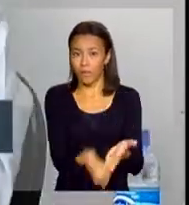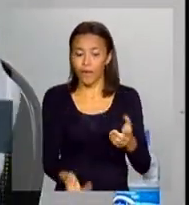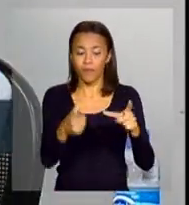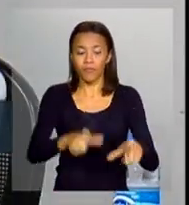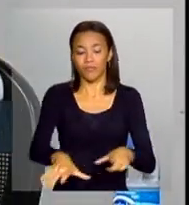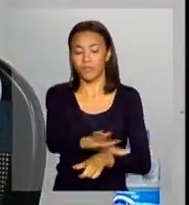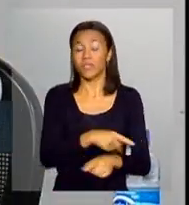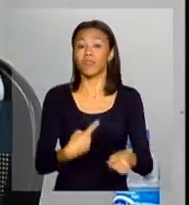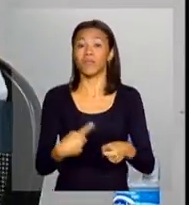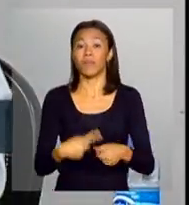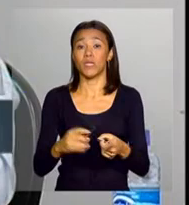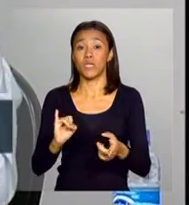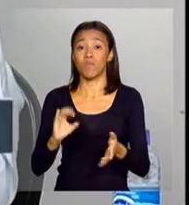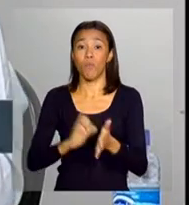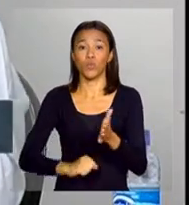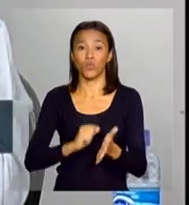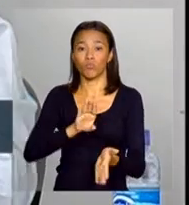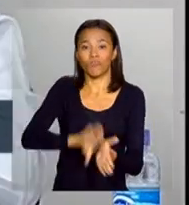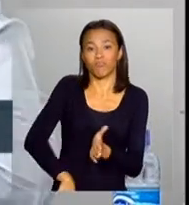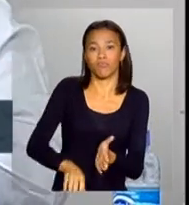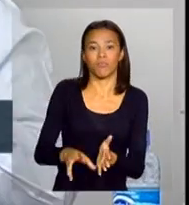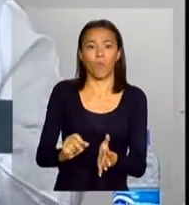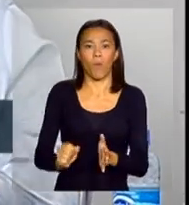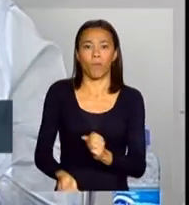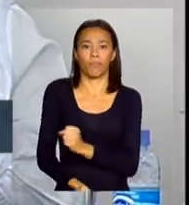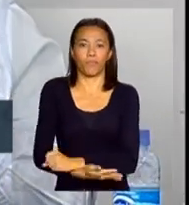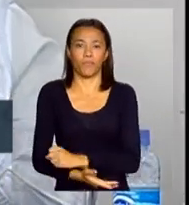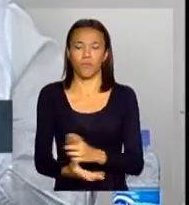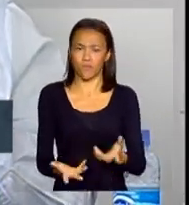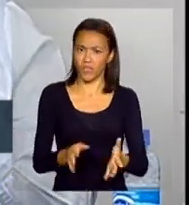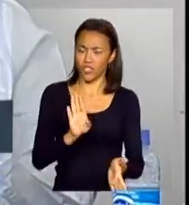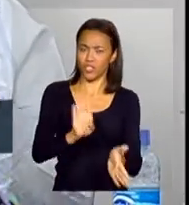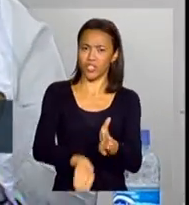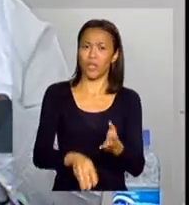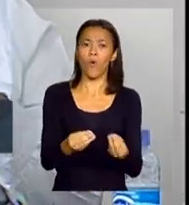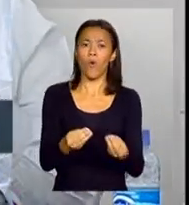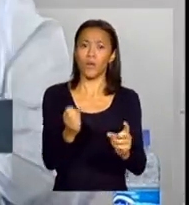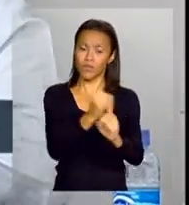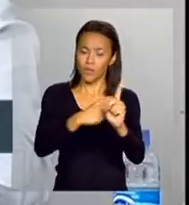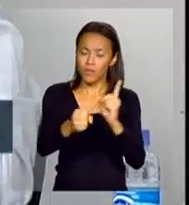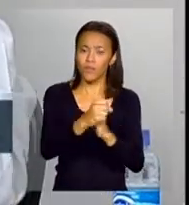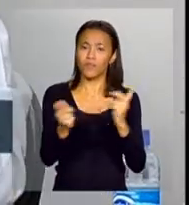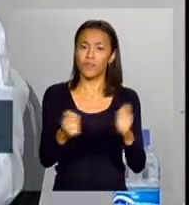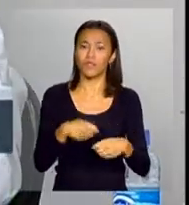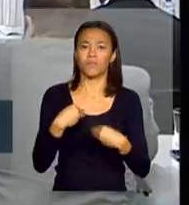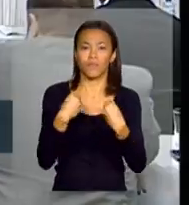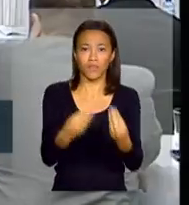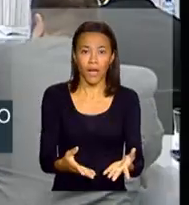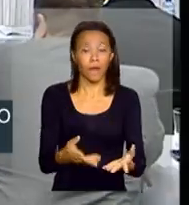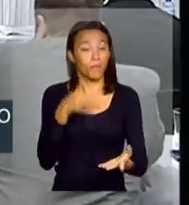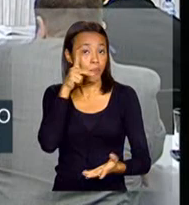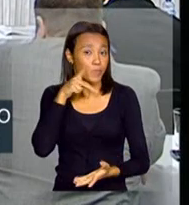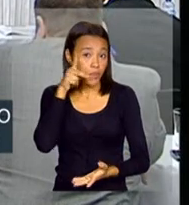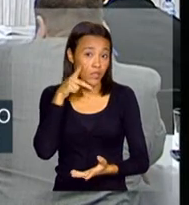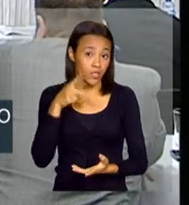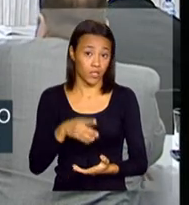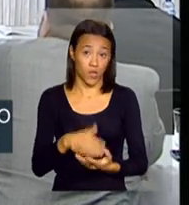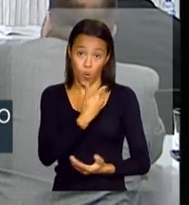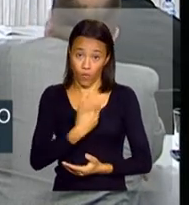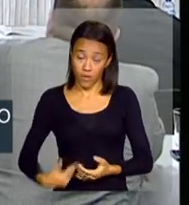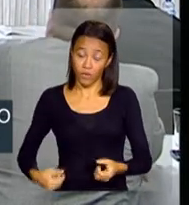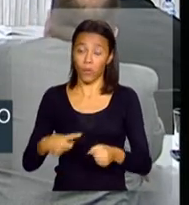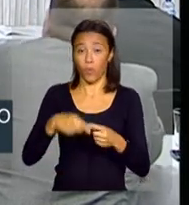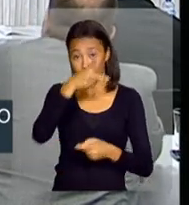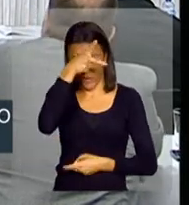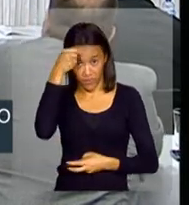a sonegação fiscal, e tirar da sociedade aquilo que ela pode ter renda, que ela pode se oferir, inclusive, em políticas públicas. O governador, o